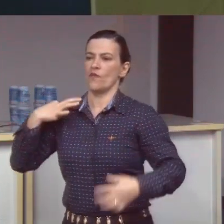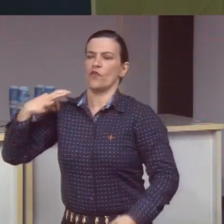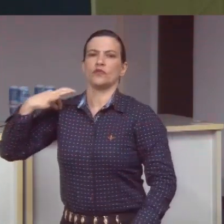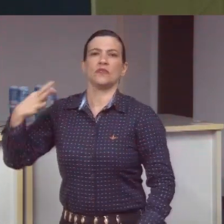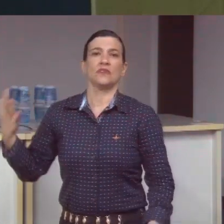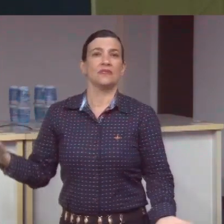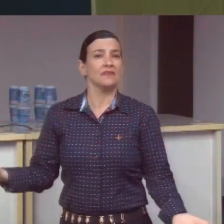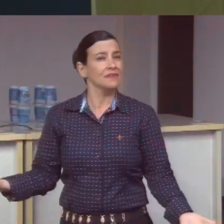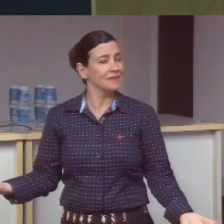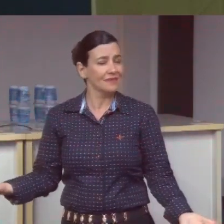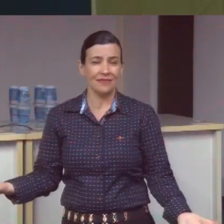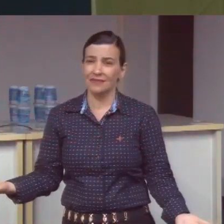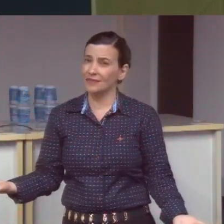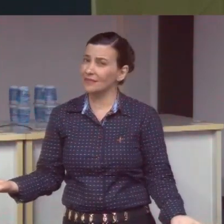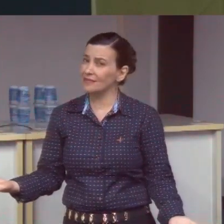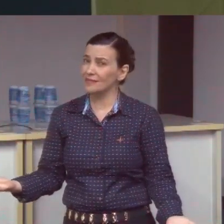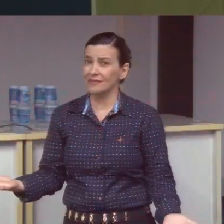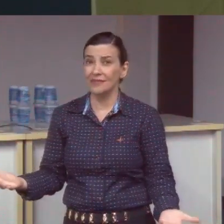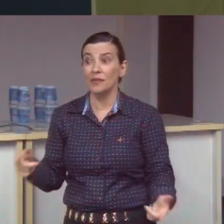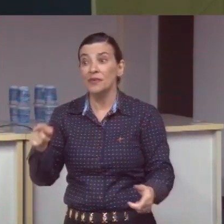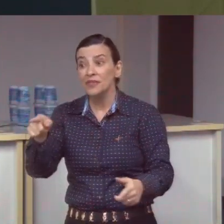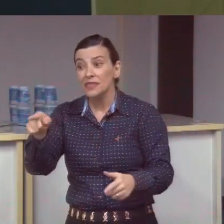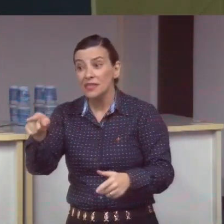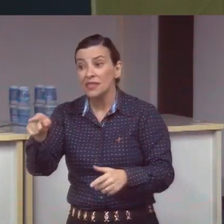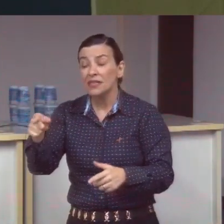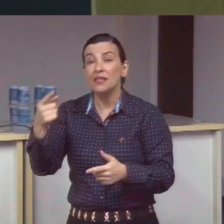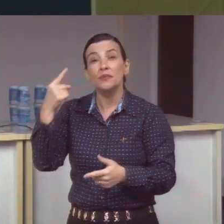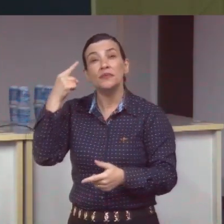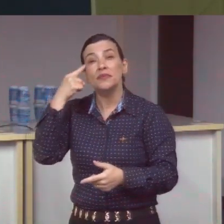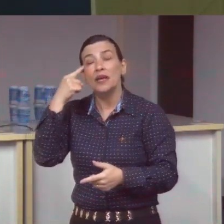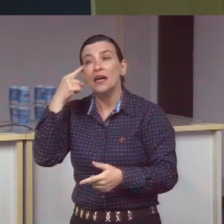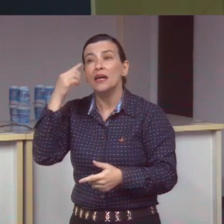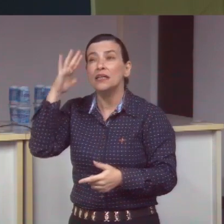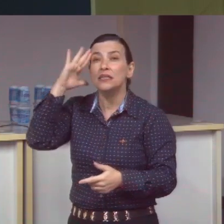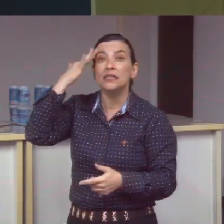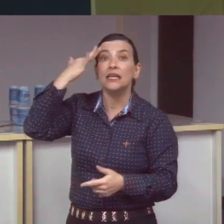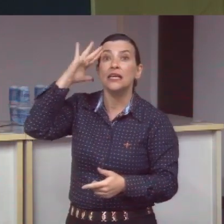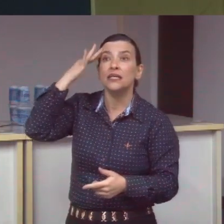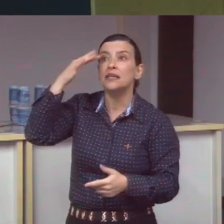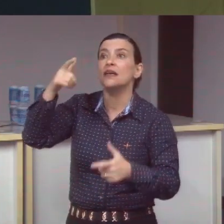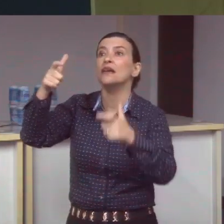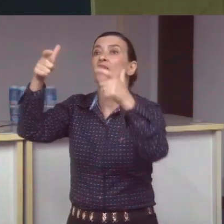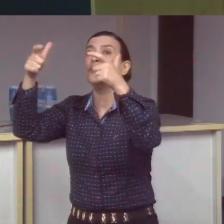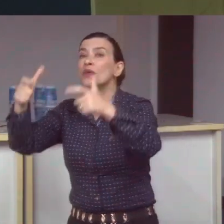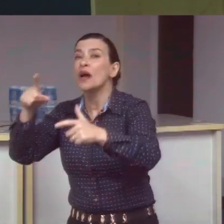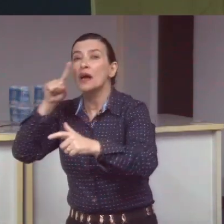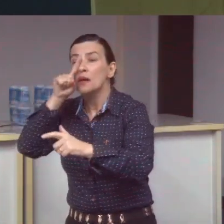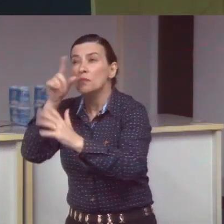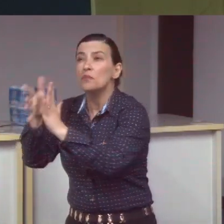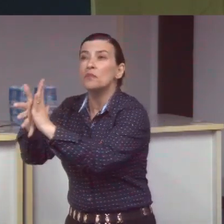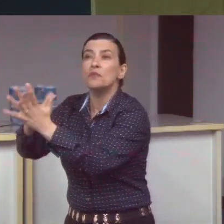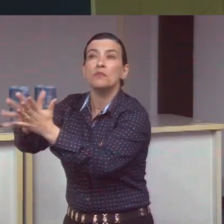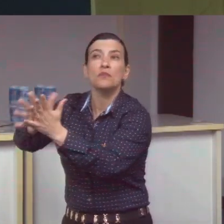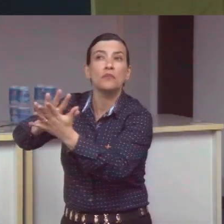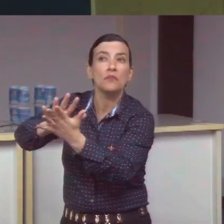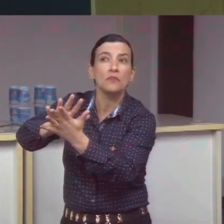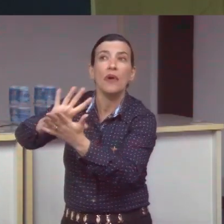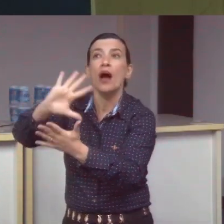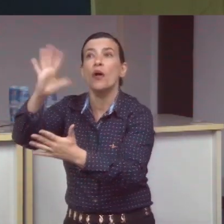que fazer parte da gestão do desastre. O que a gente faz com o voluntário? Quando eu vou precisar